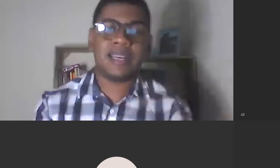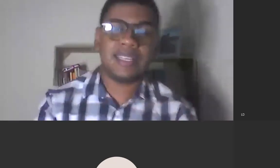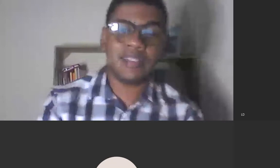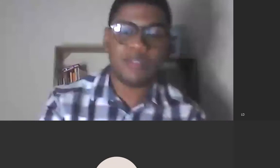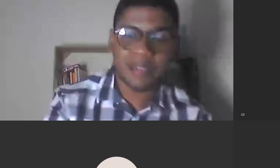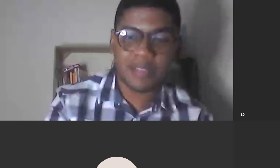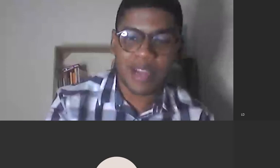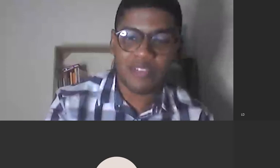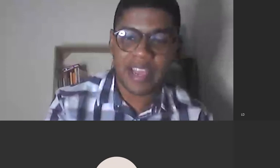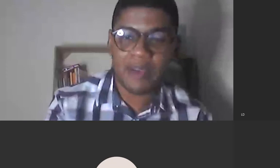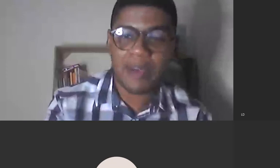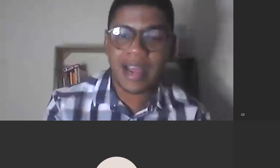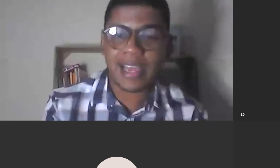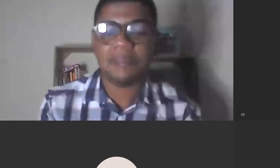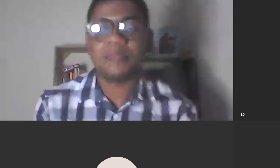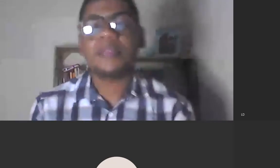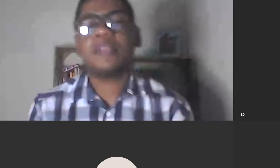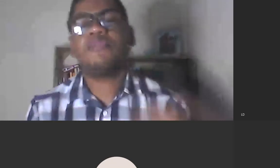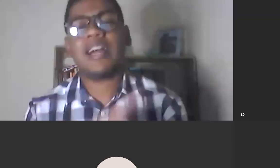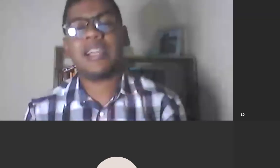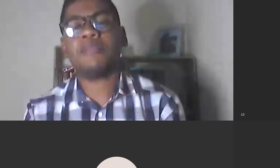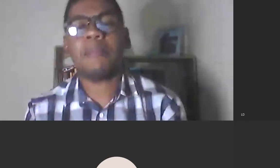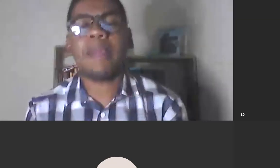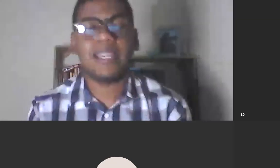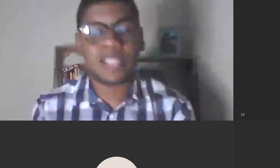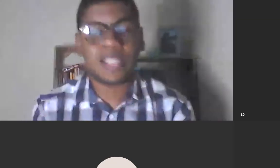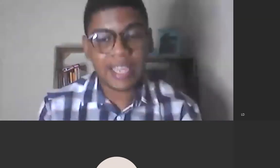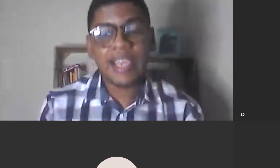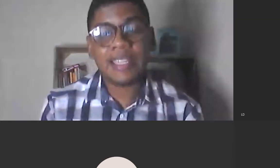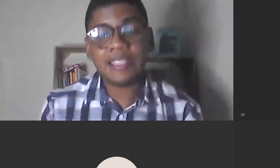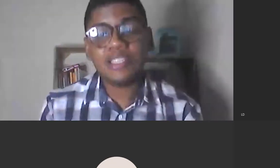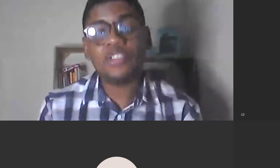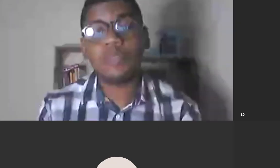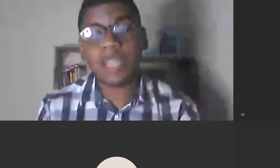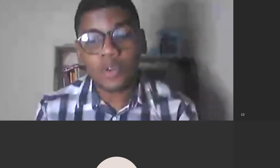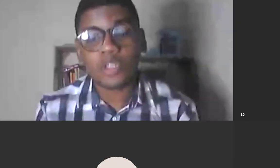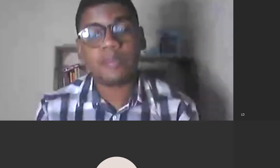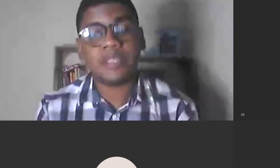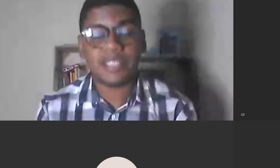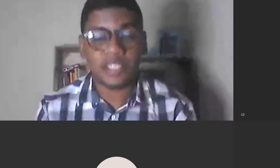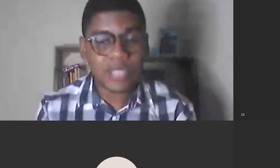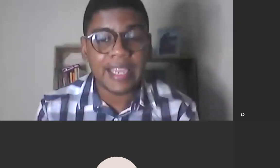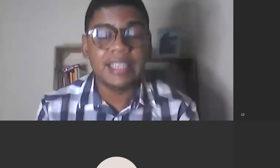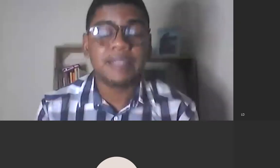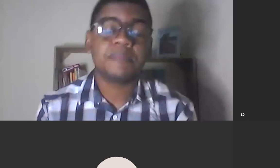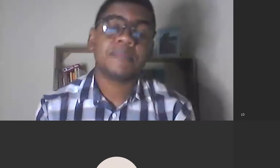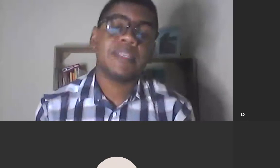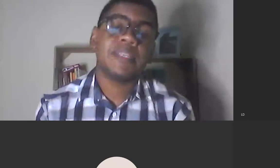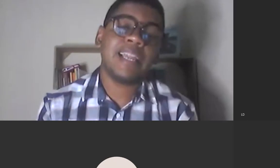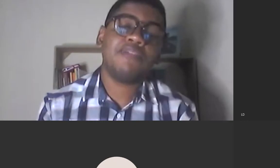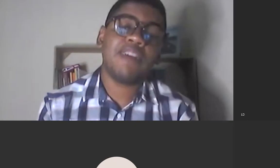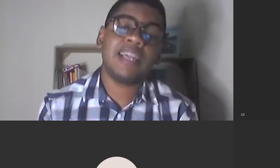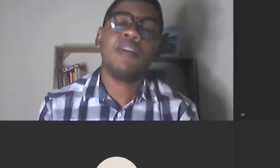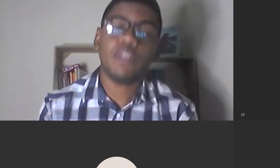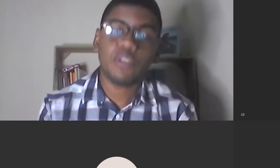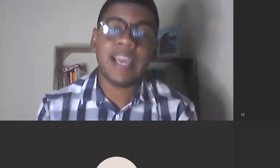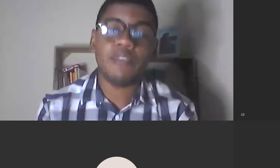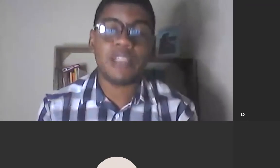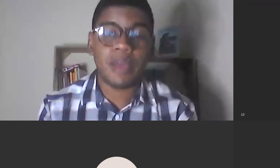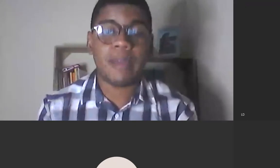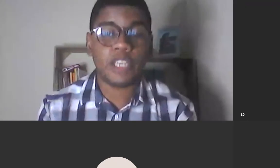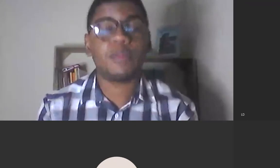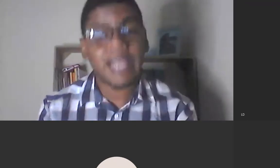Porque a que está do lado do Rafael, a Ayla, fala com a médica, né? Ele está sentindo muita dor, a senhora precisa ajudar ele. E aí ela fala,